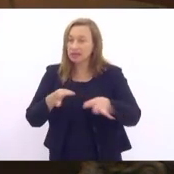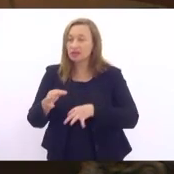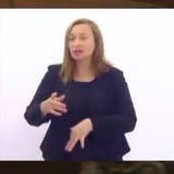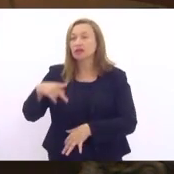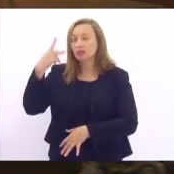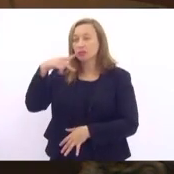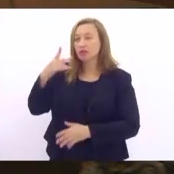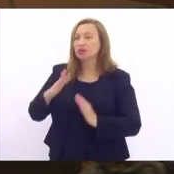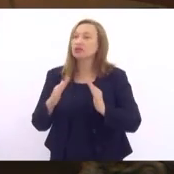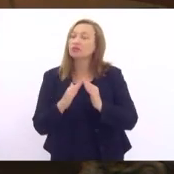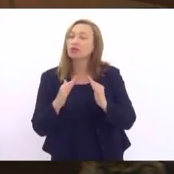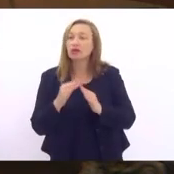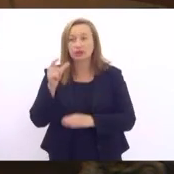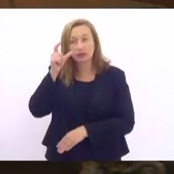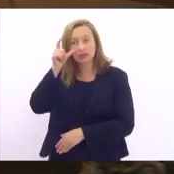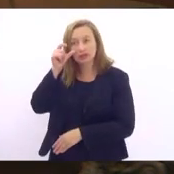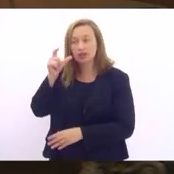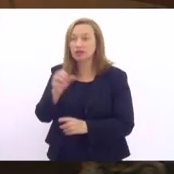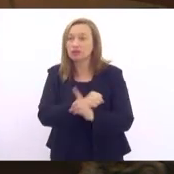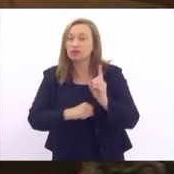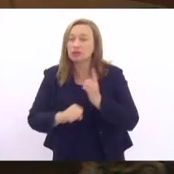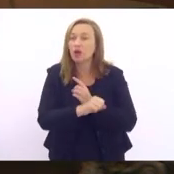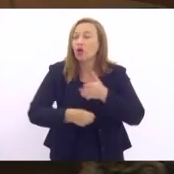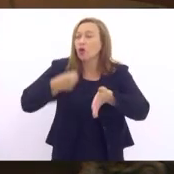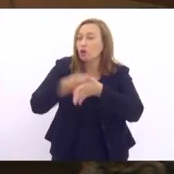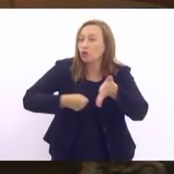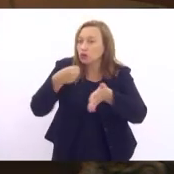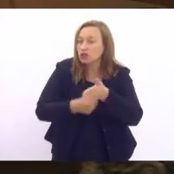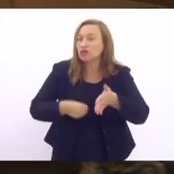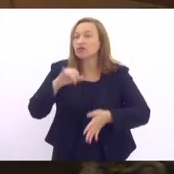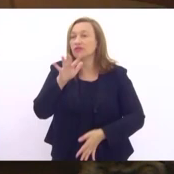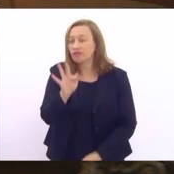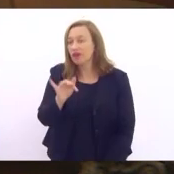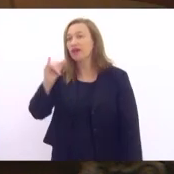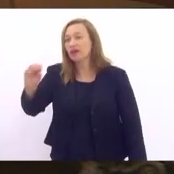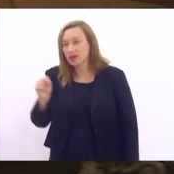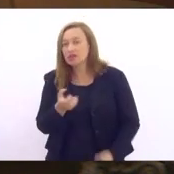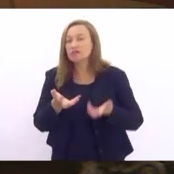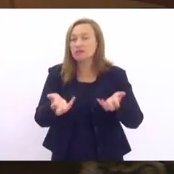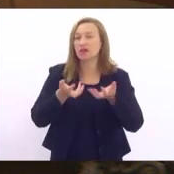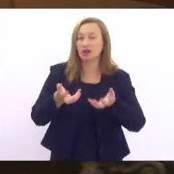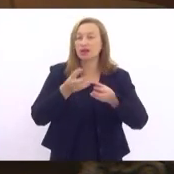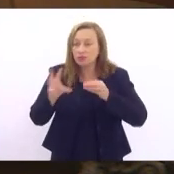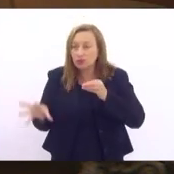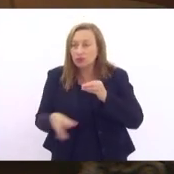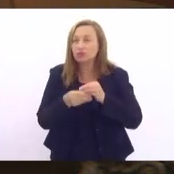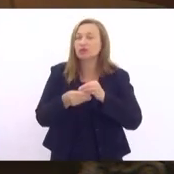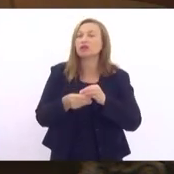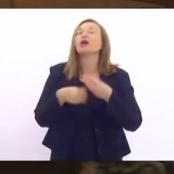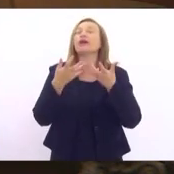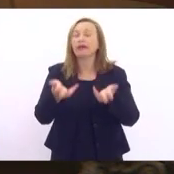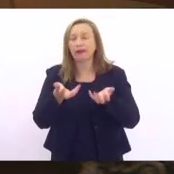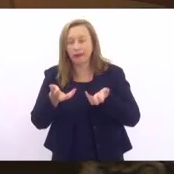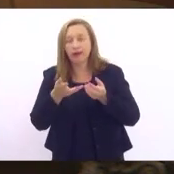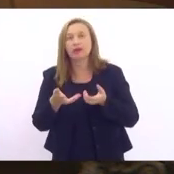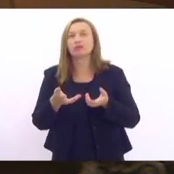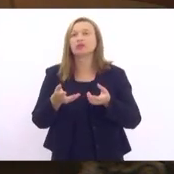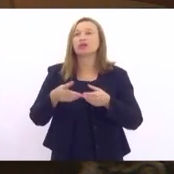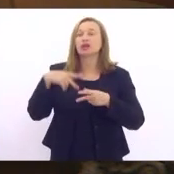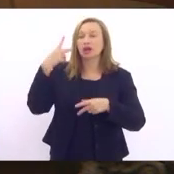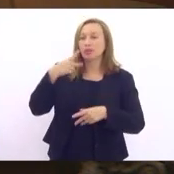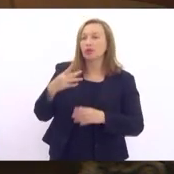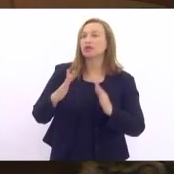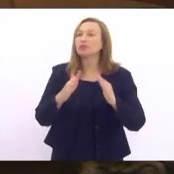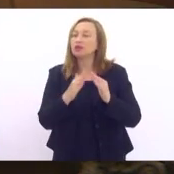social. Lutamos pelo FEIS, queremos a sua implementação e queremos que a política habitacional do Rio de Janeiro de